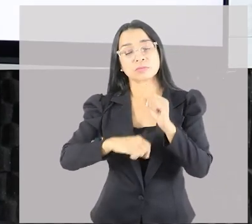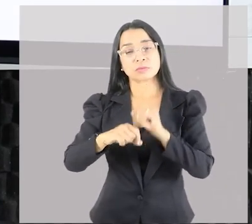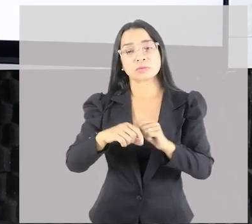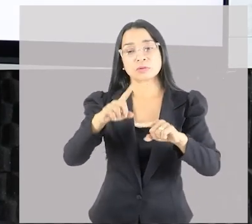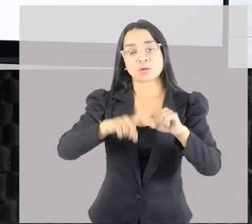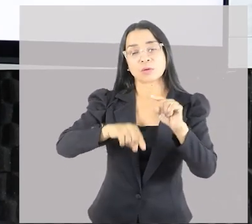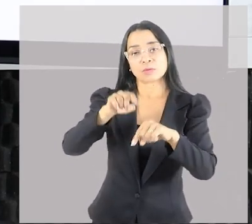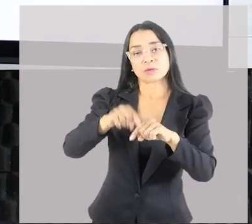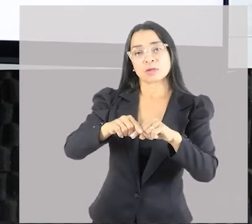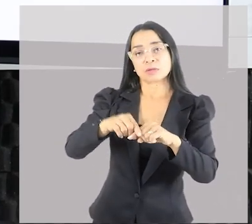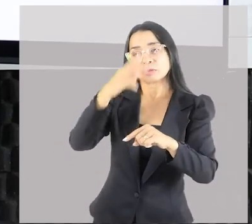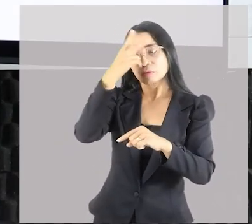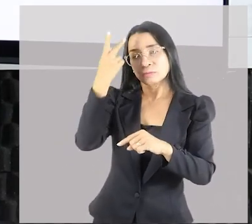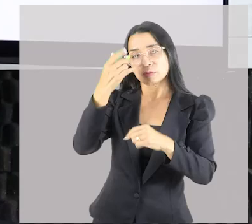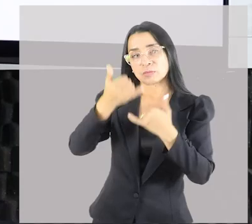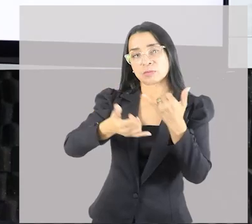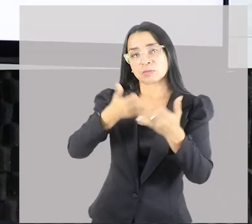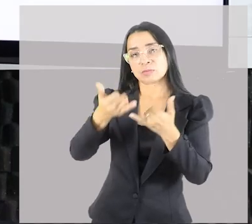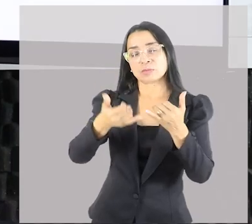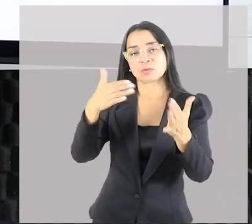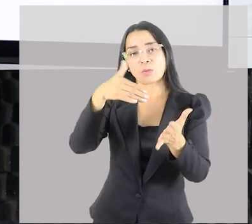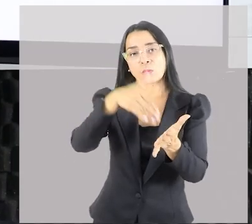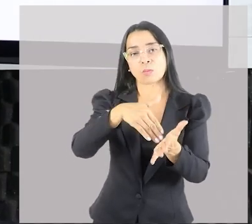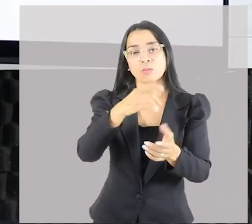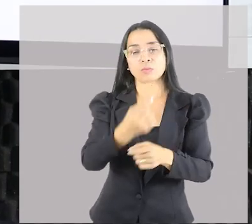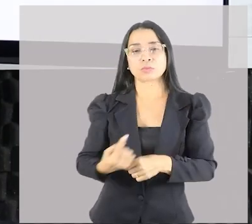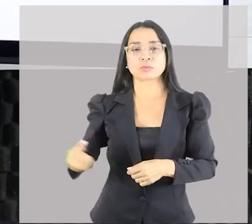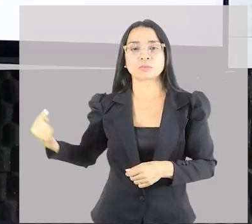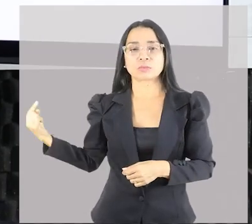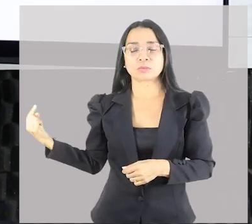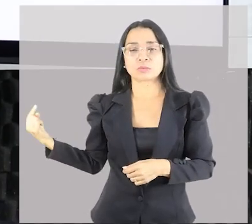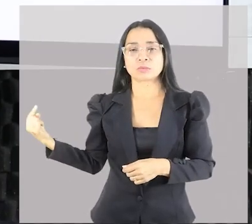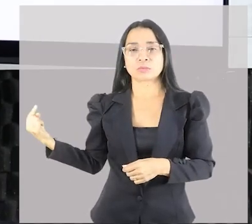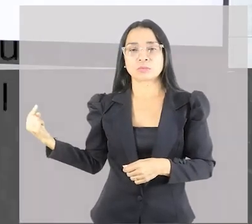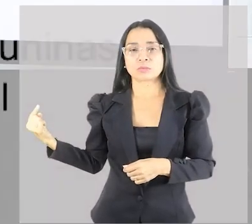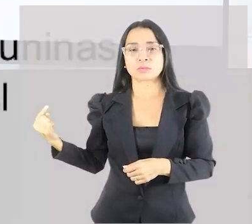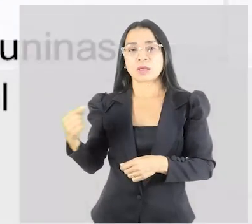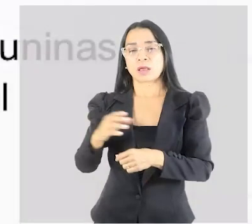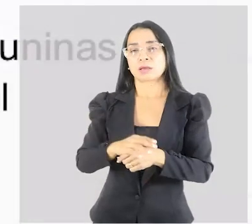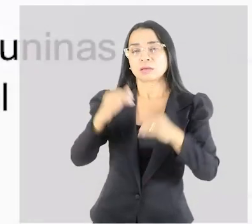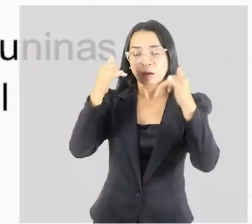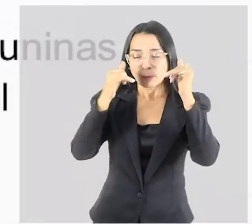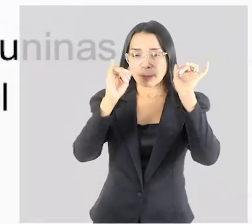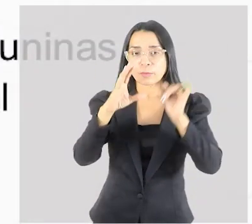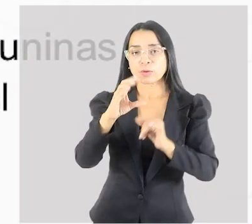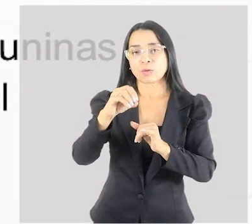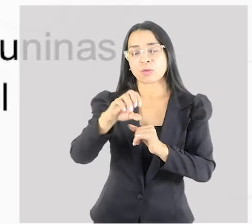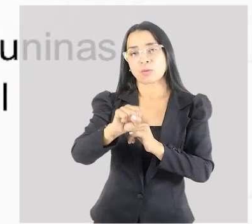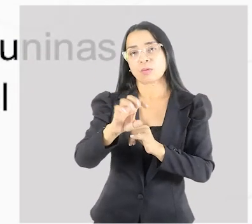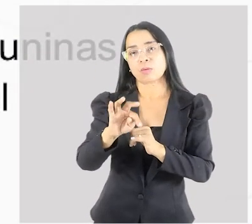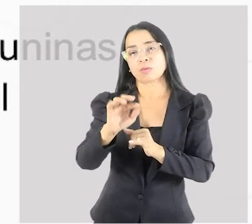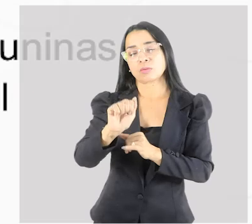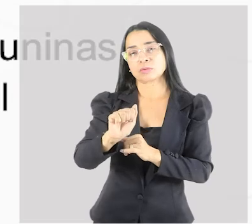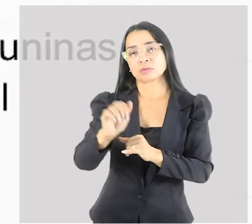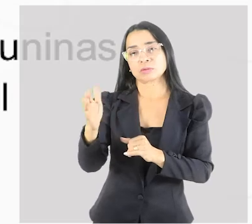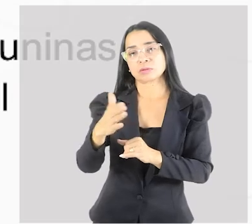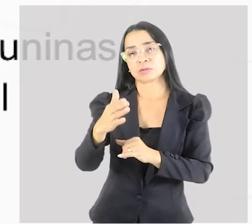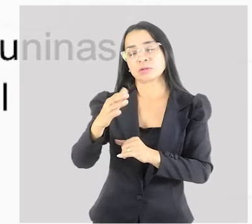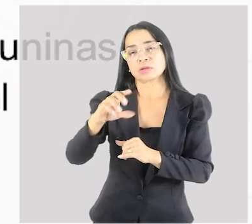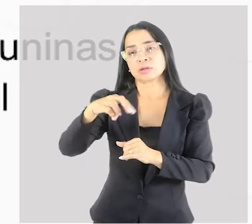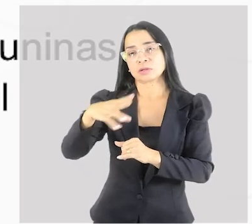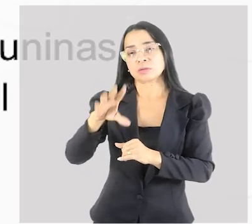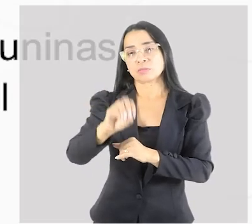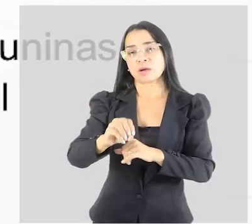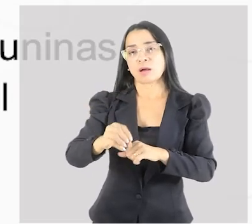brincantes. E o último, que é o boi de costa de mão, que a gente tem que resgatar, porque tem poucos representantes atualmente aqui em São